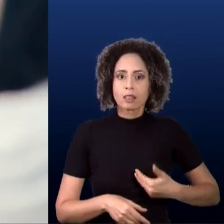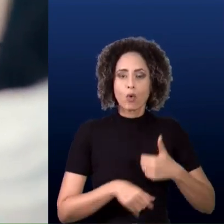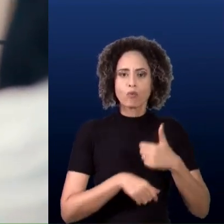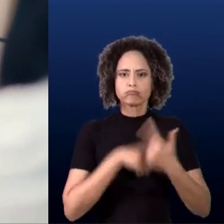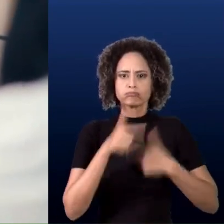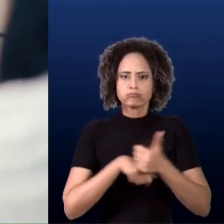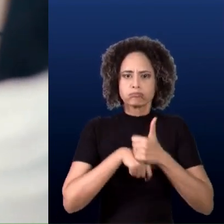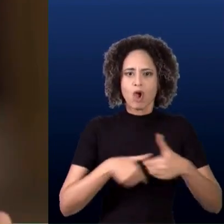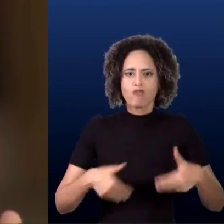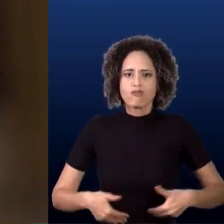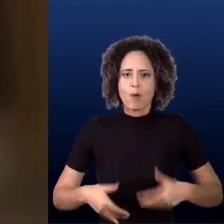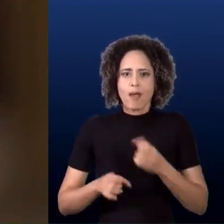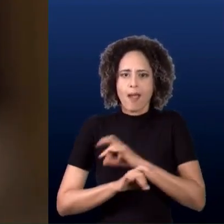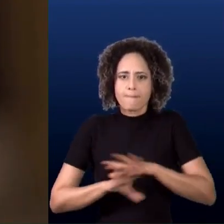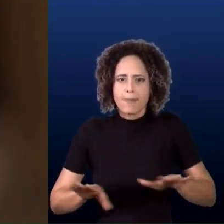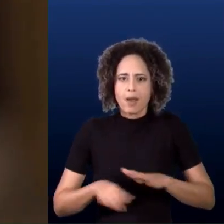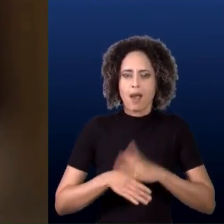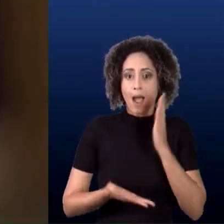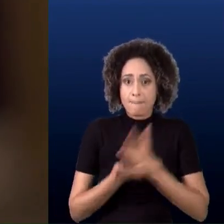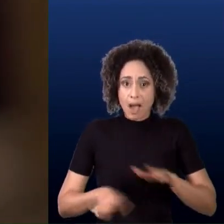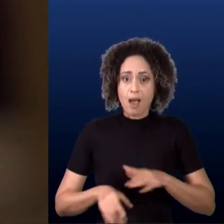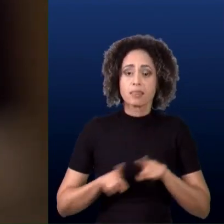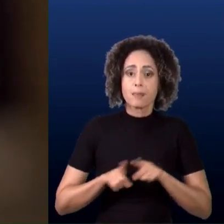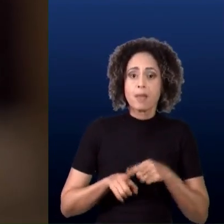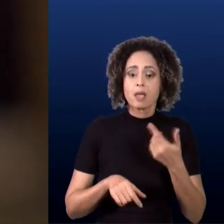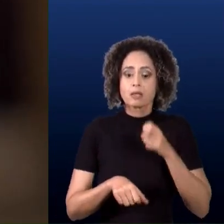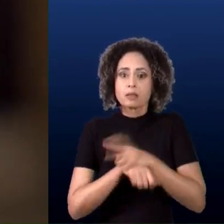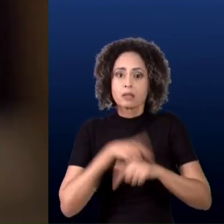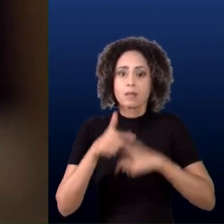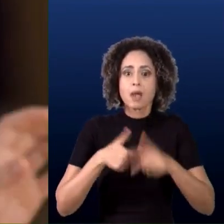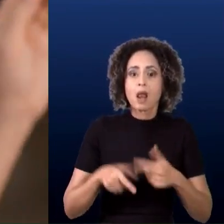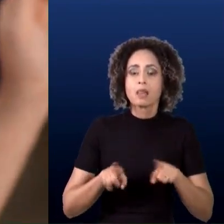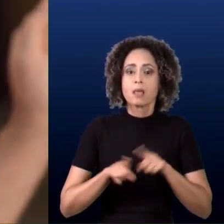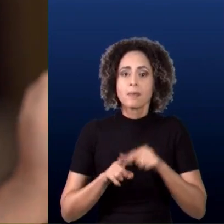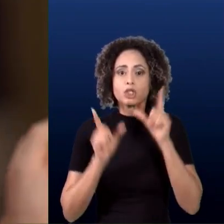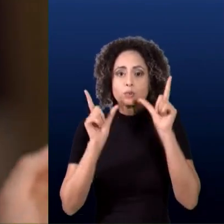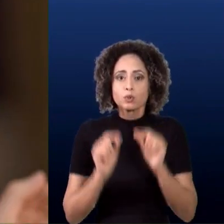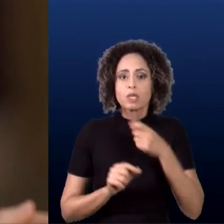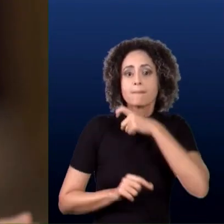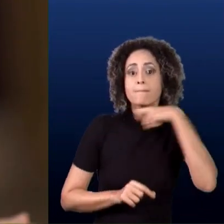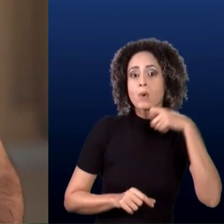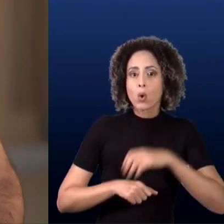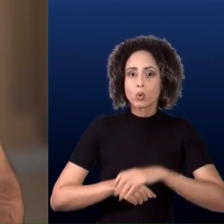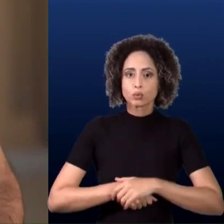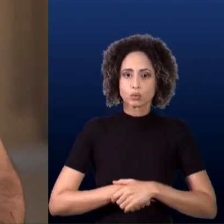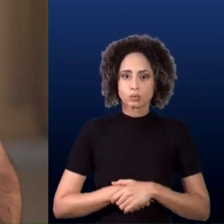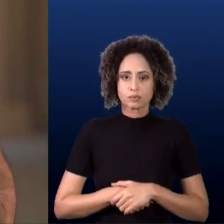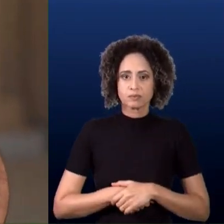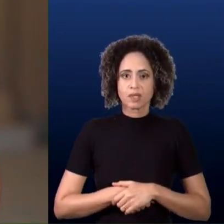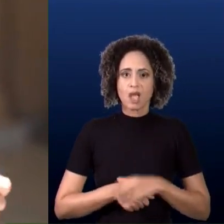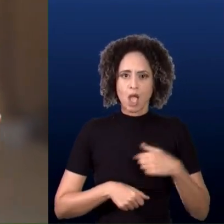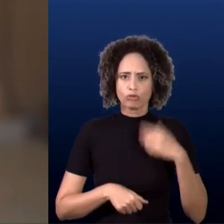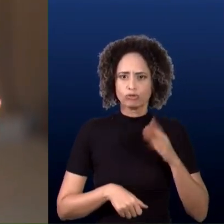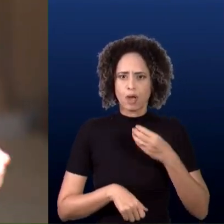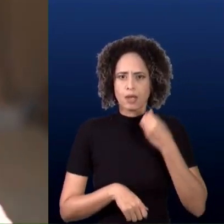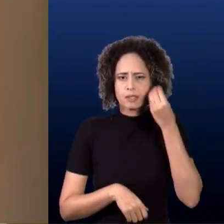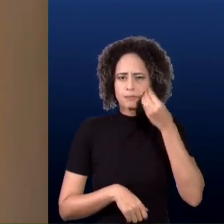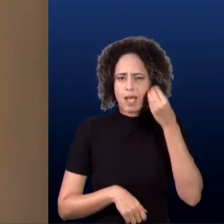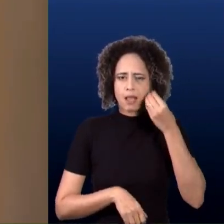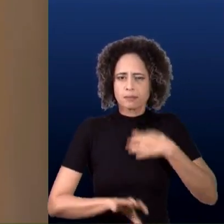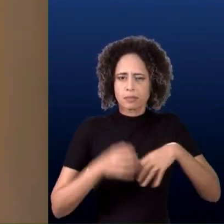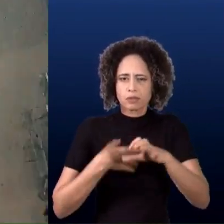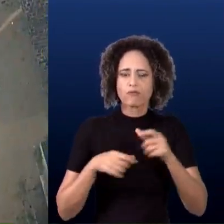fome dele, quem é o governador que vai gerar oportunidades para quem quer trabalhar, quem é o governador que vai reduzir os impostos. Então é por ter vivido